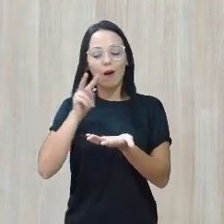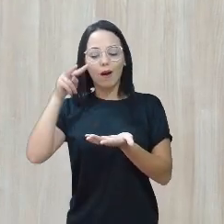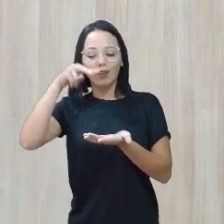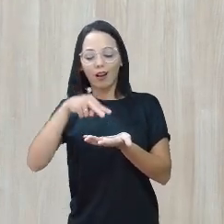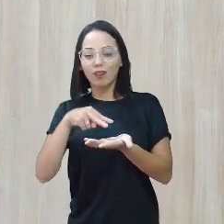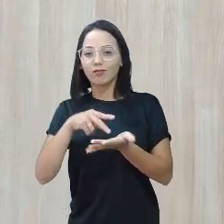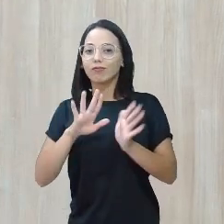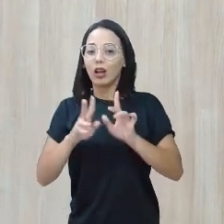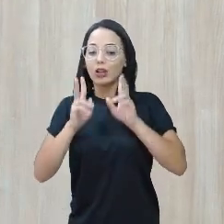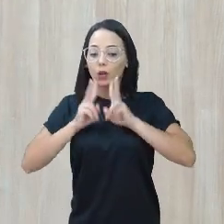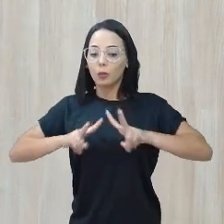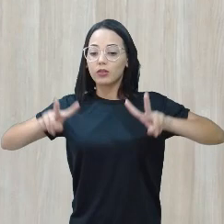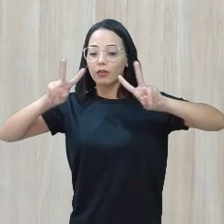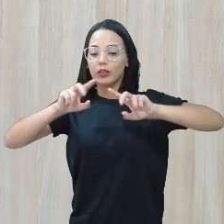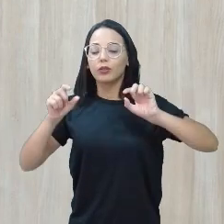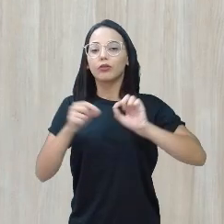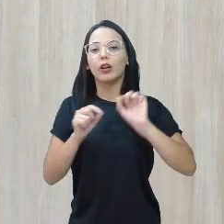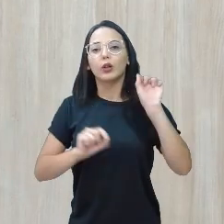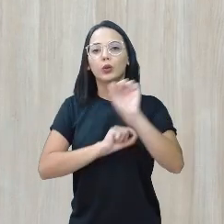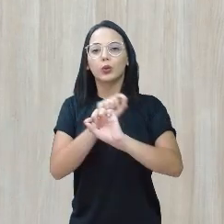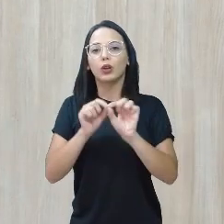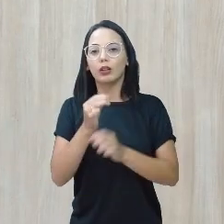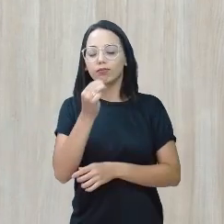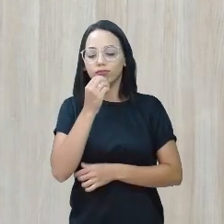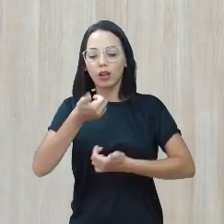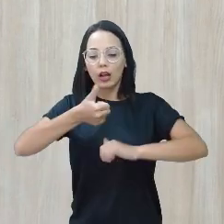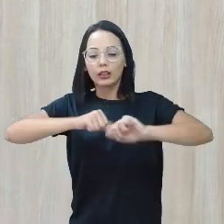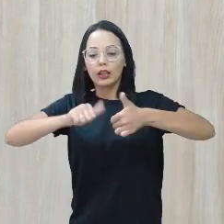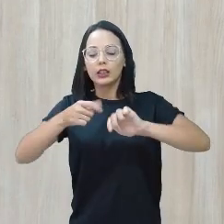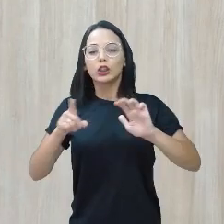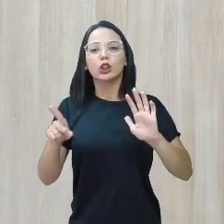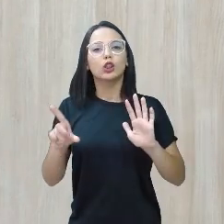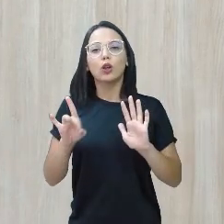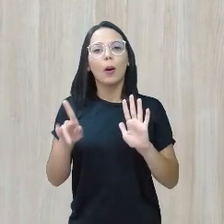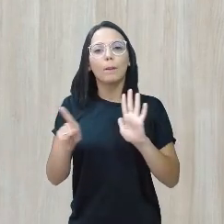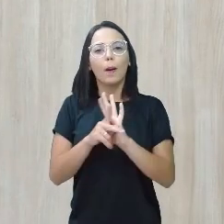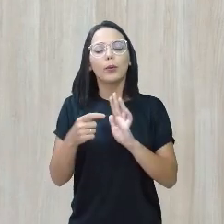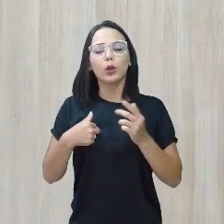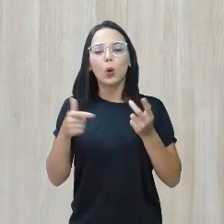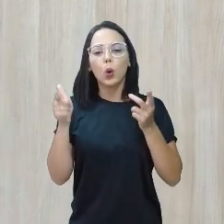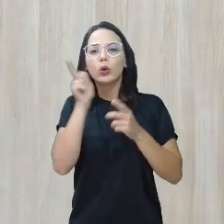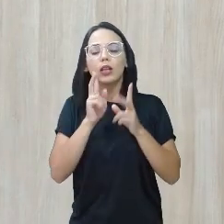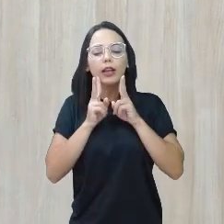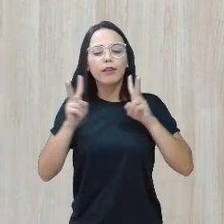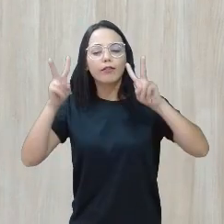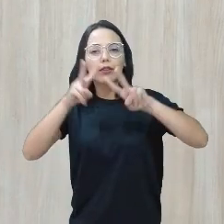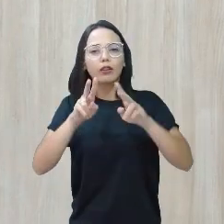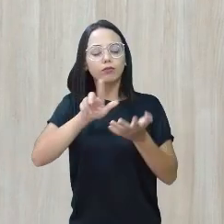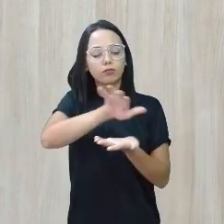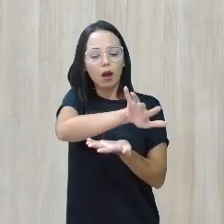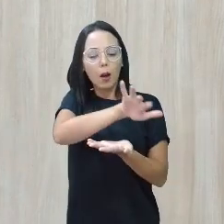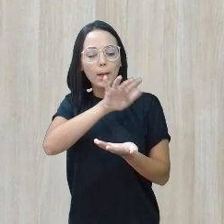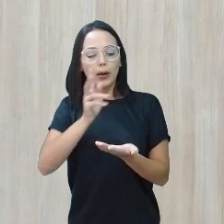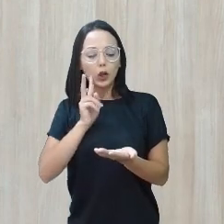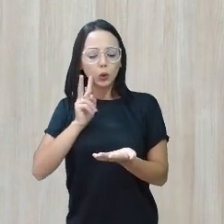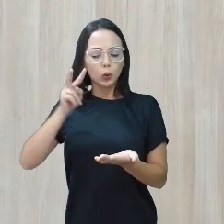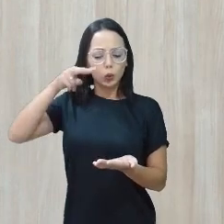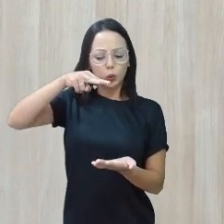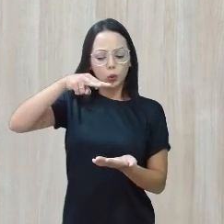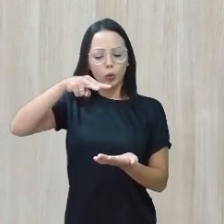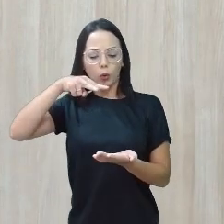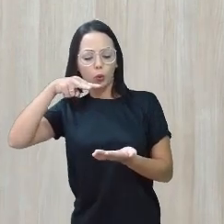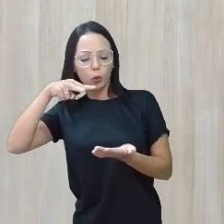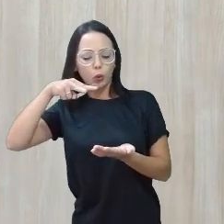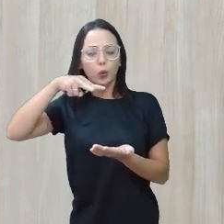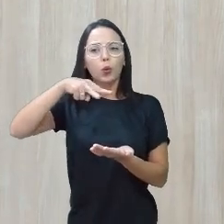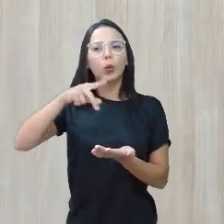e essa observação faz com que a gente analise somente a parte que a gente consegue ver, a parte de cima. E essa parte de cima, de fato,